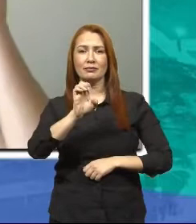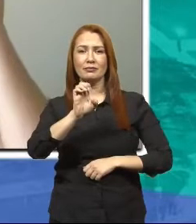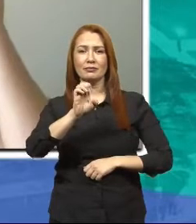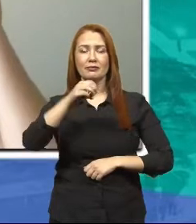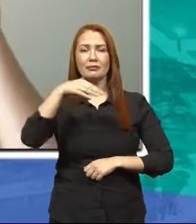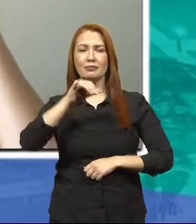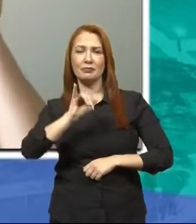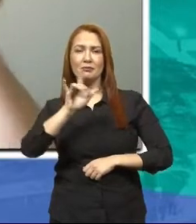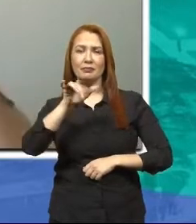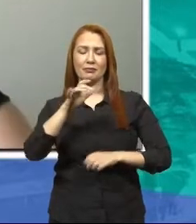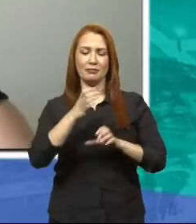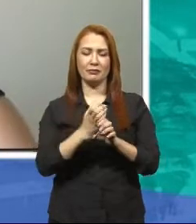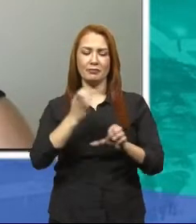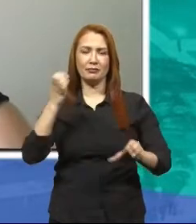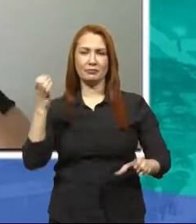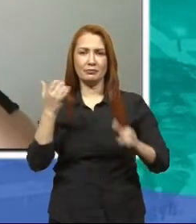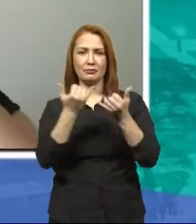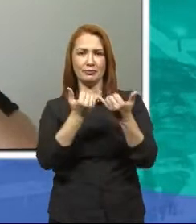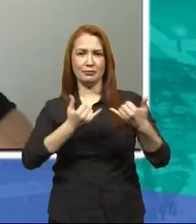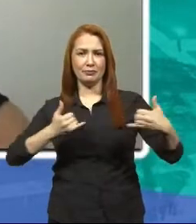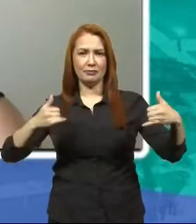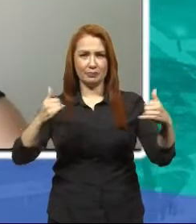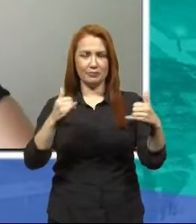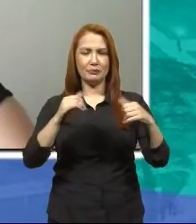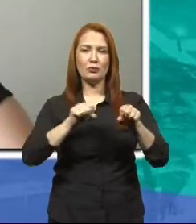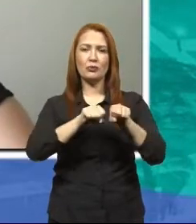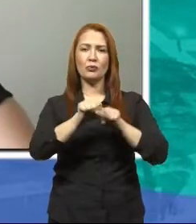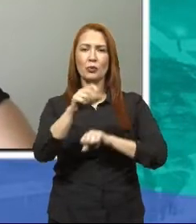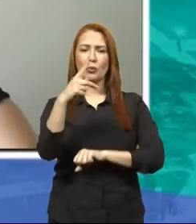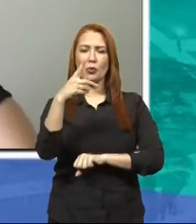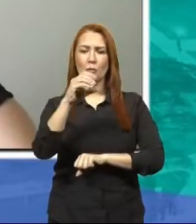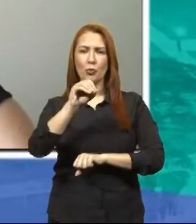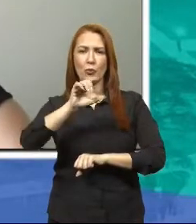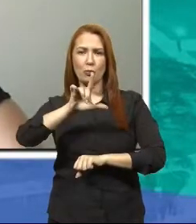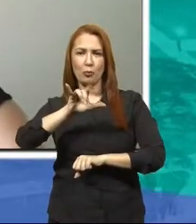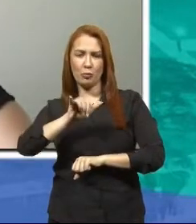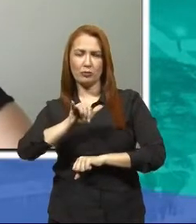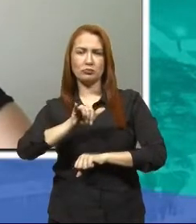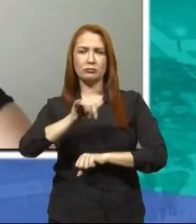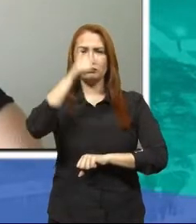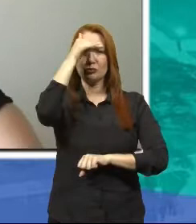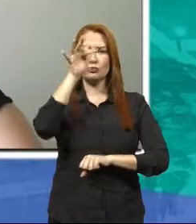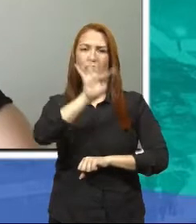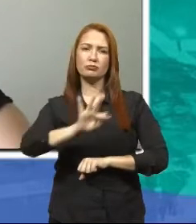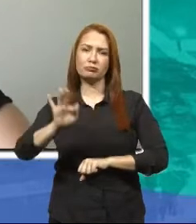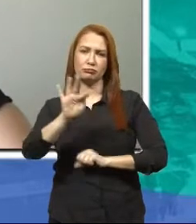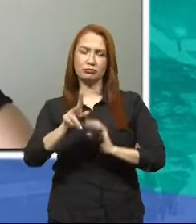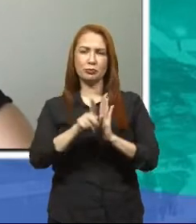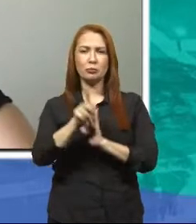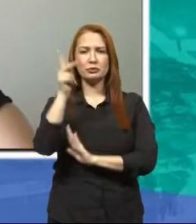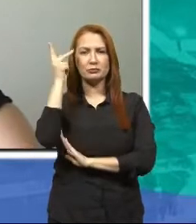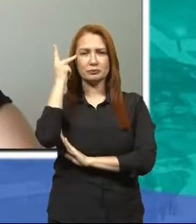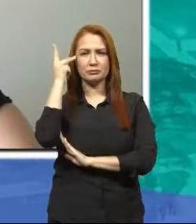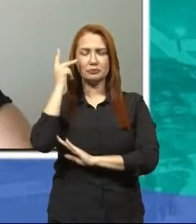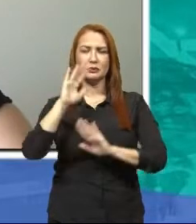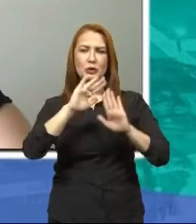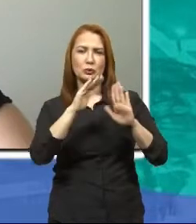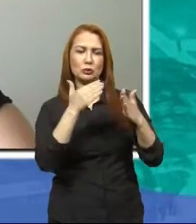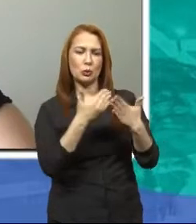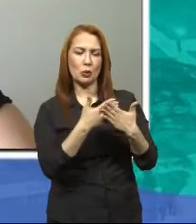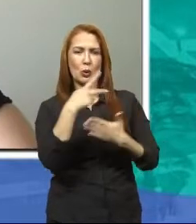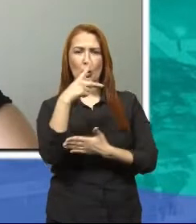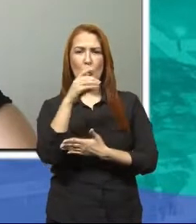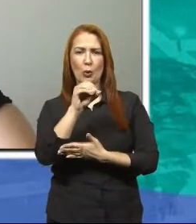é engenheiro eletricista pela Poli, da Universidade de São Paulo, pela Escola Politécnica